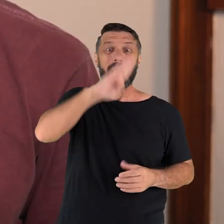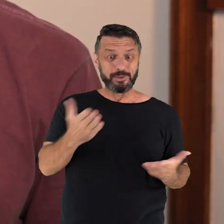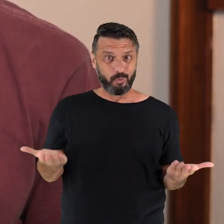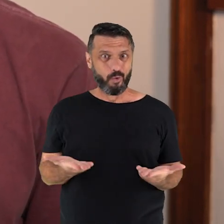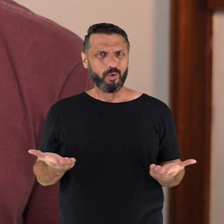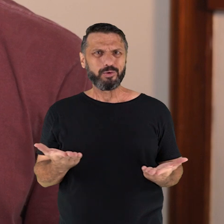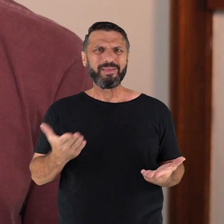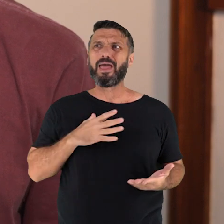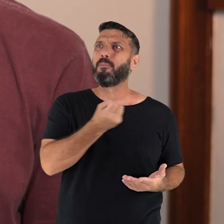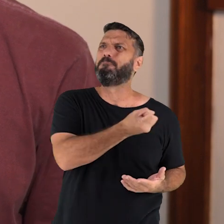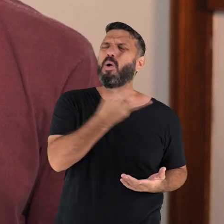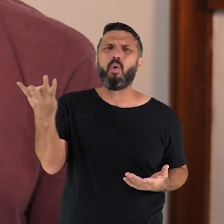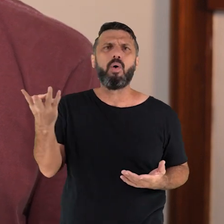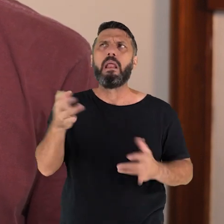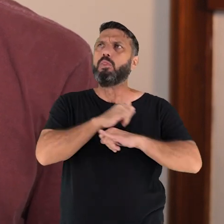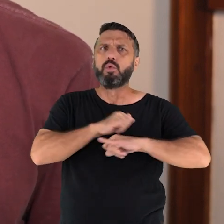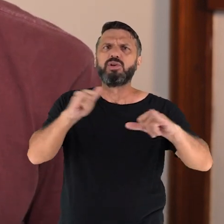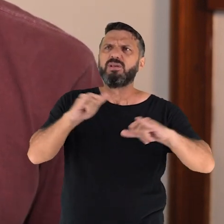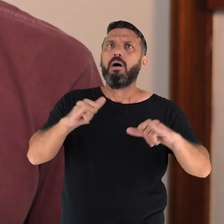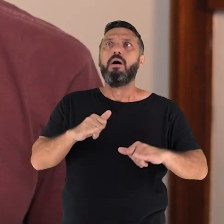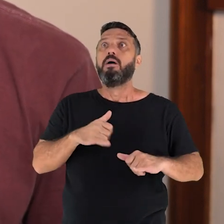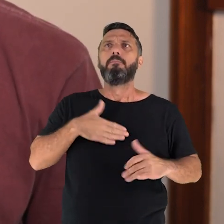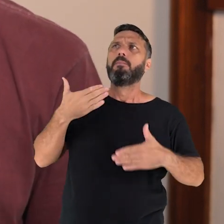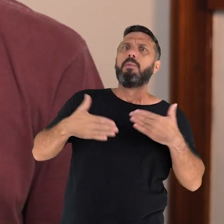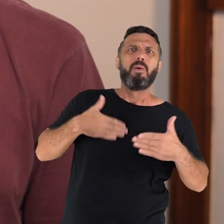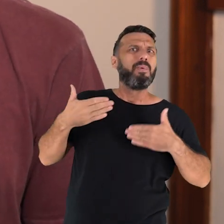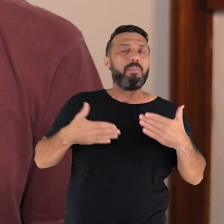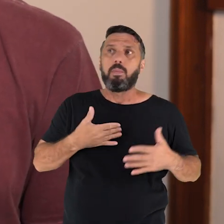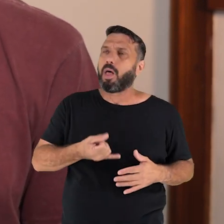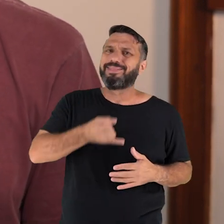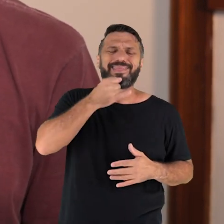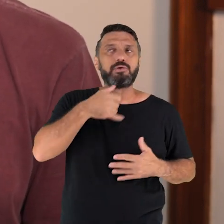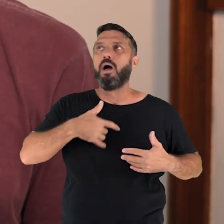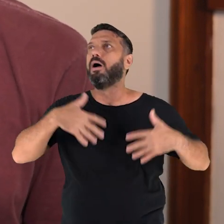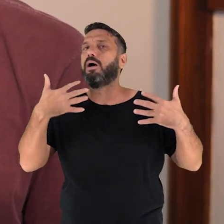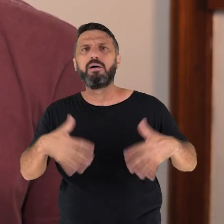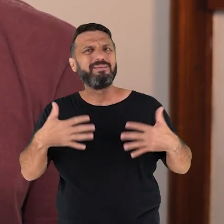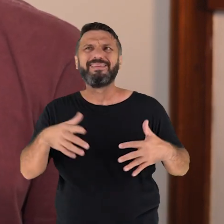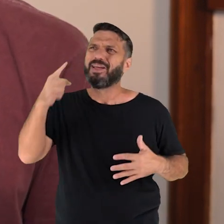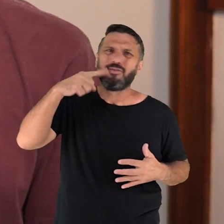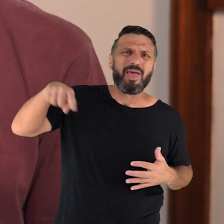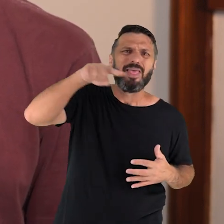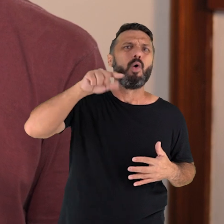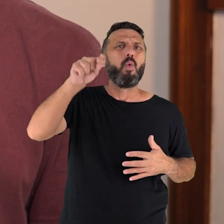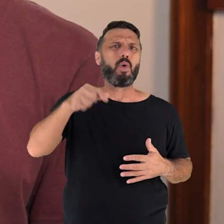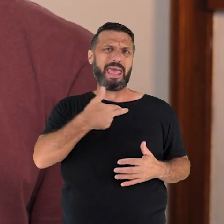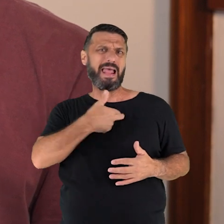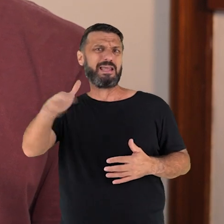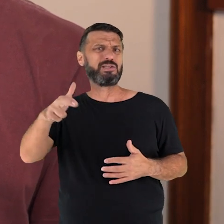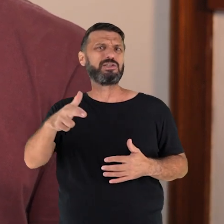Brasil de hoje, são tantas notícias tristes e às vezes assim desesperadoras, né,